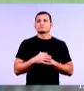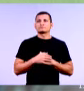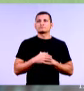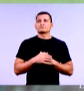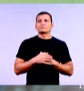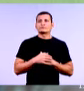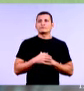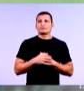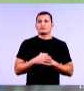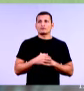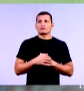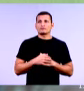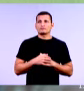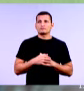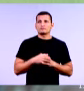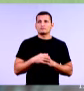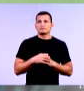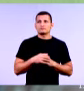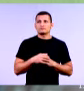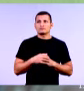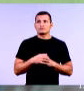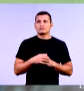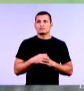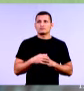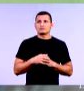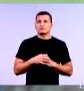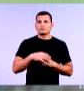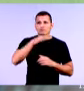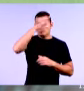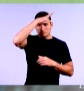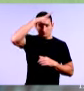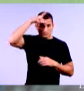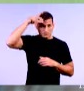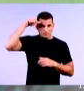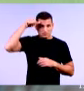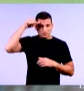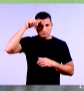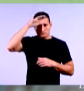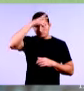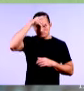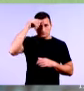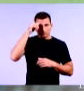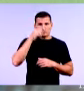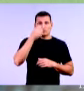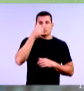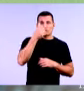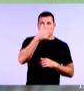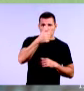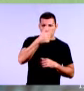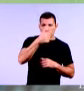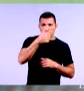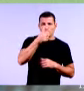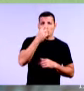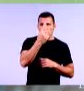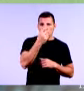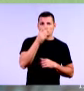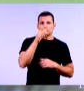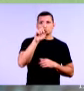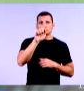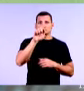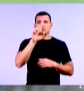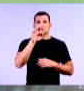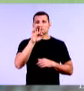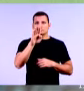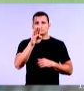depois os claros, né? O que é Manaus, que está com 1 gigabit por segundo, e o verde, que